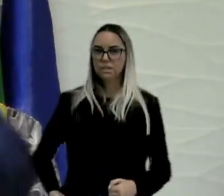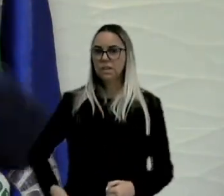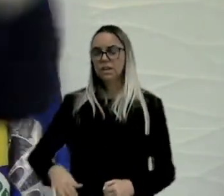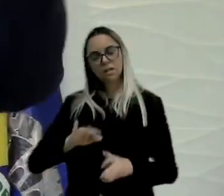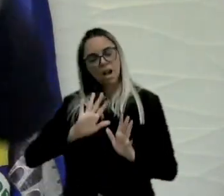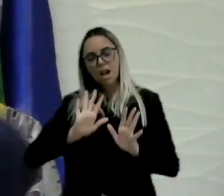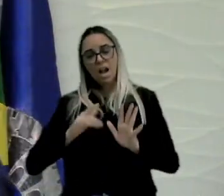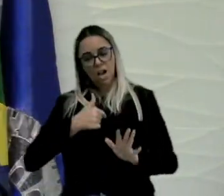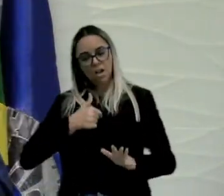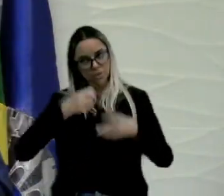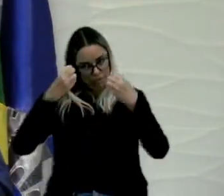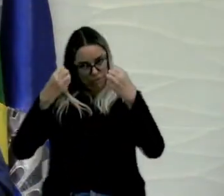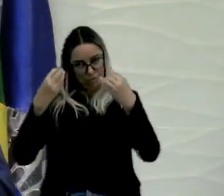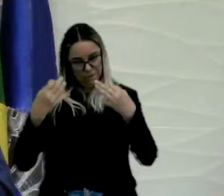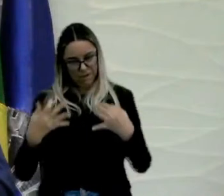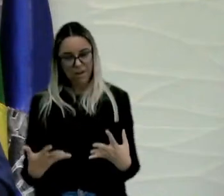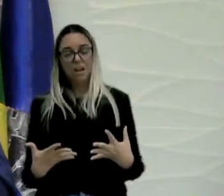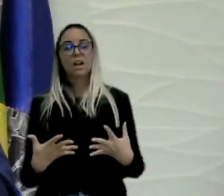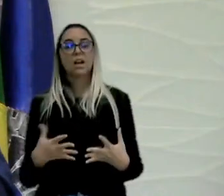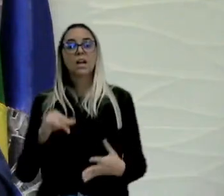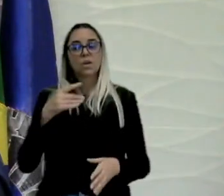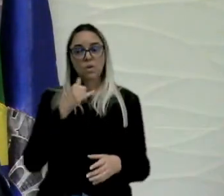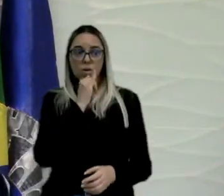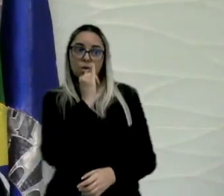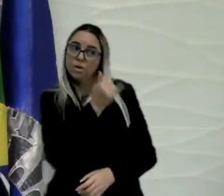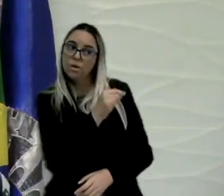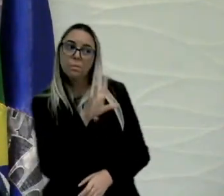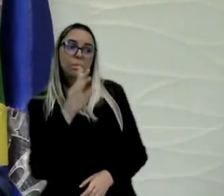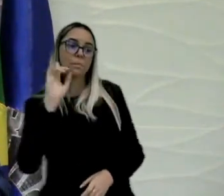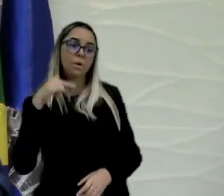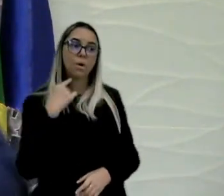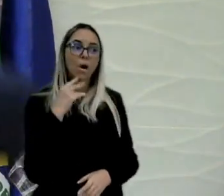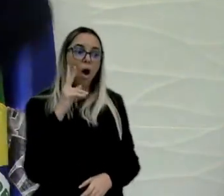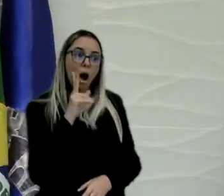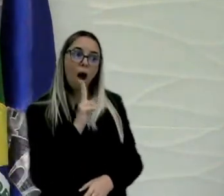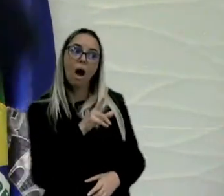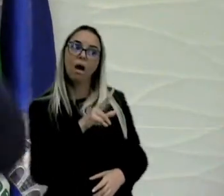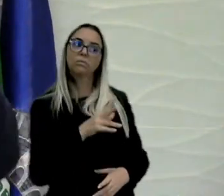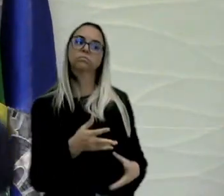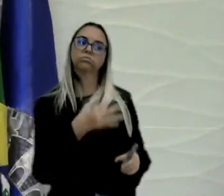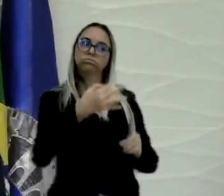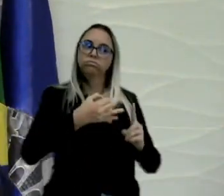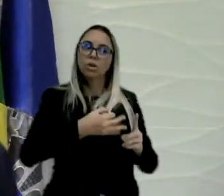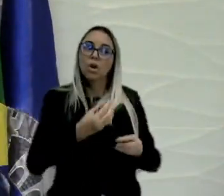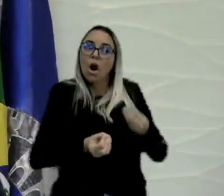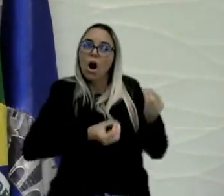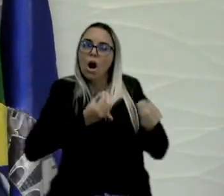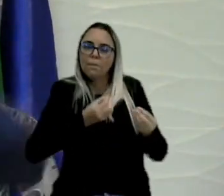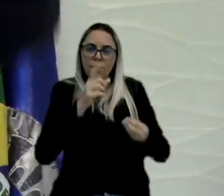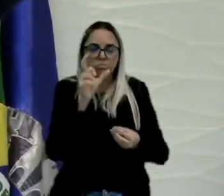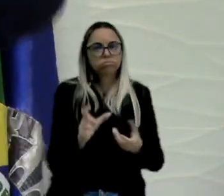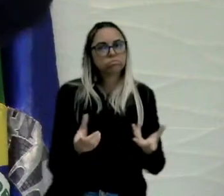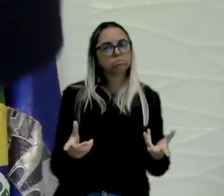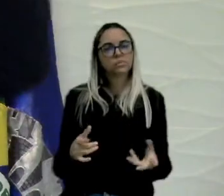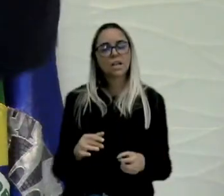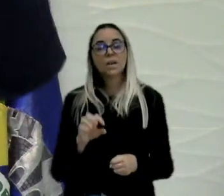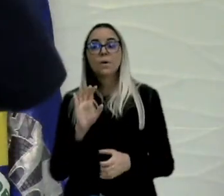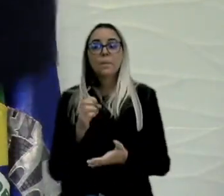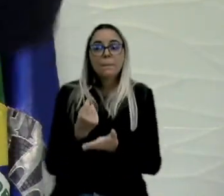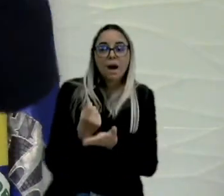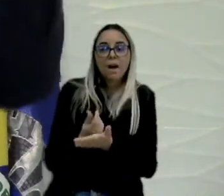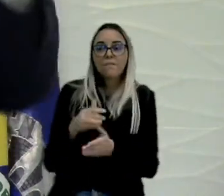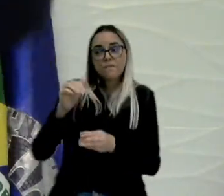amanhã eu vou promotor e vou dier Doutor investiga isso aí este comprador de voto botou as